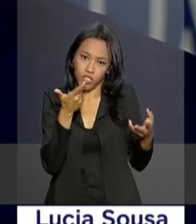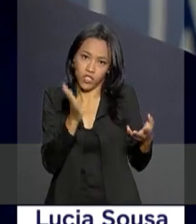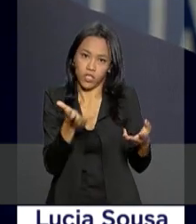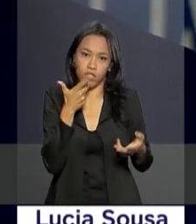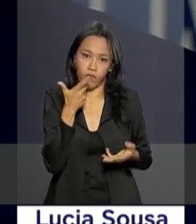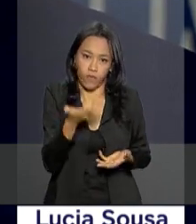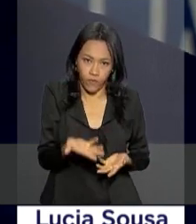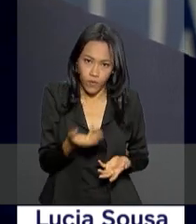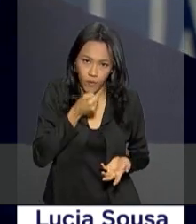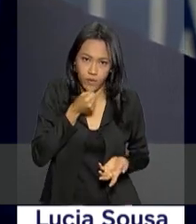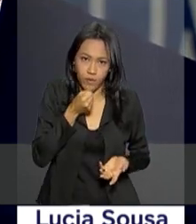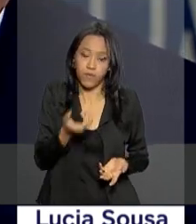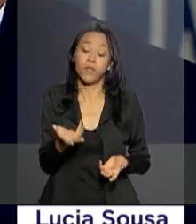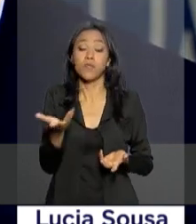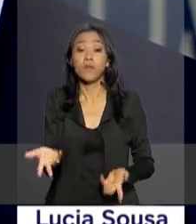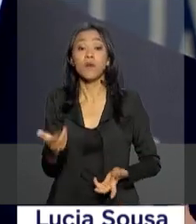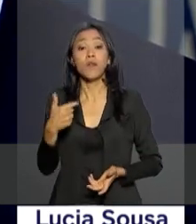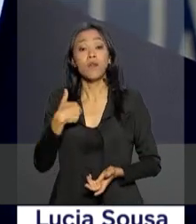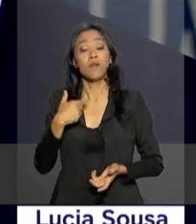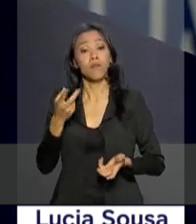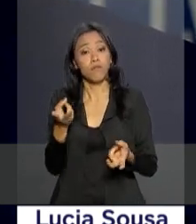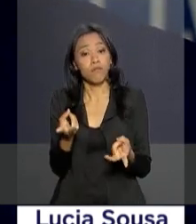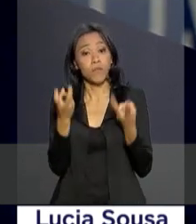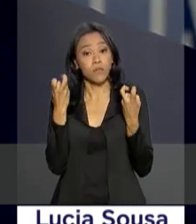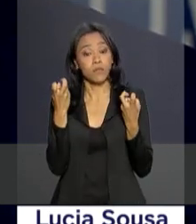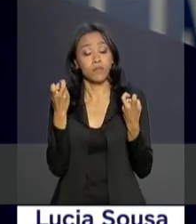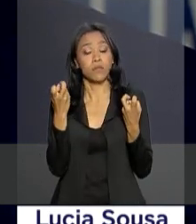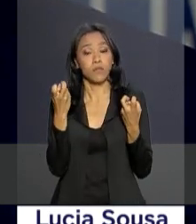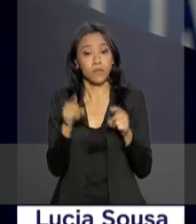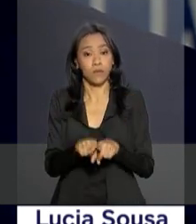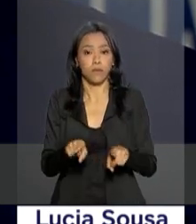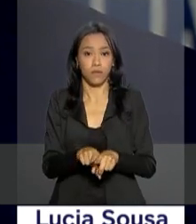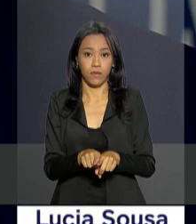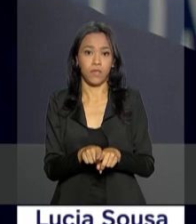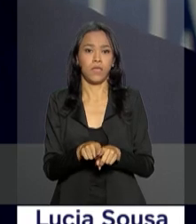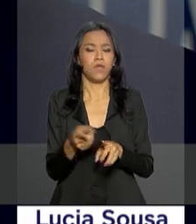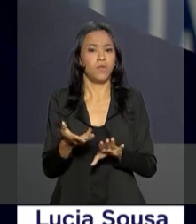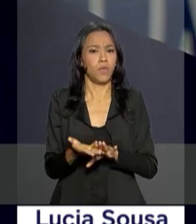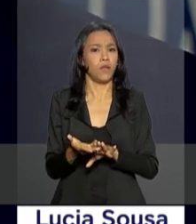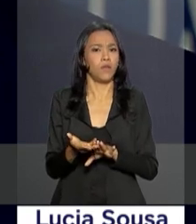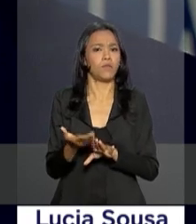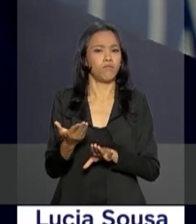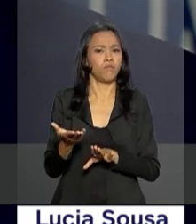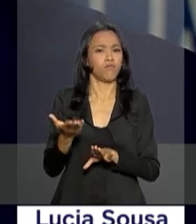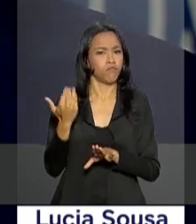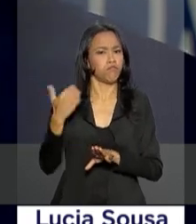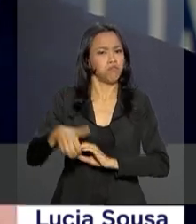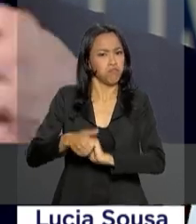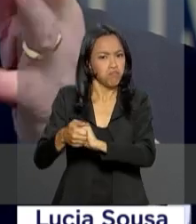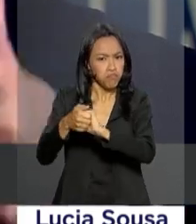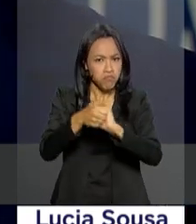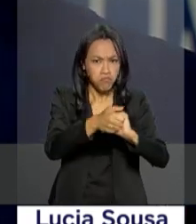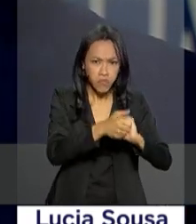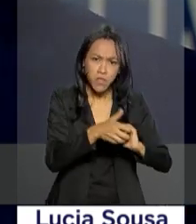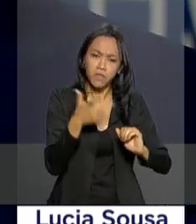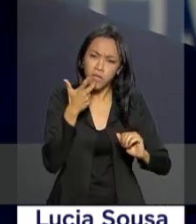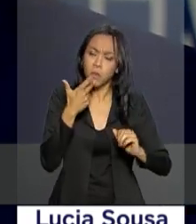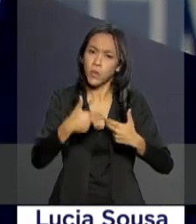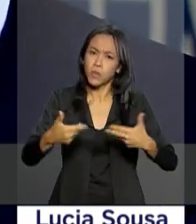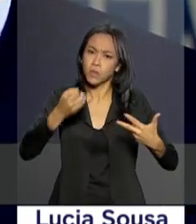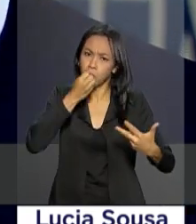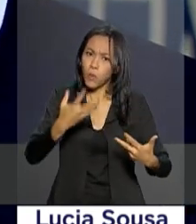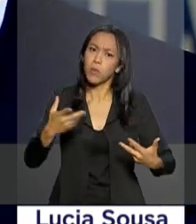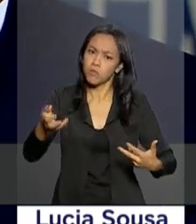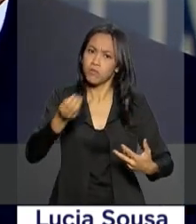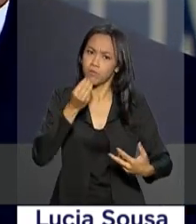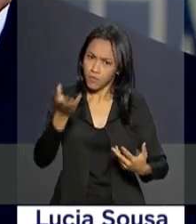mencionar eu percebi que pelo menos pelos cumprimentos é posteriores é alguns formais mas alguns exemplos coisa boa você